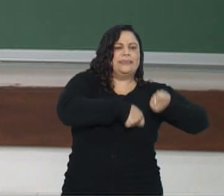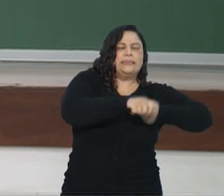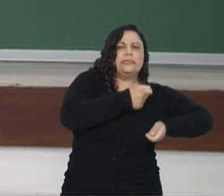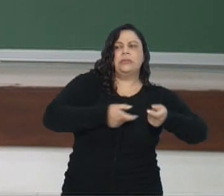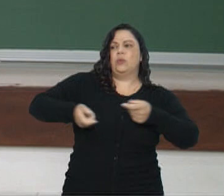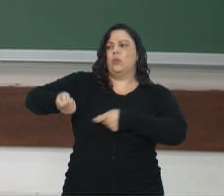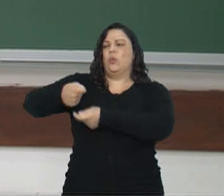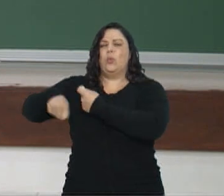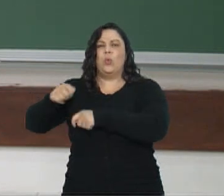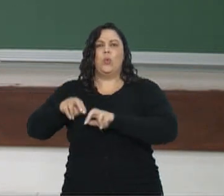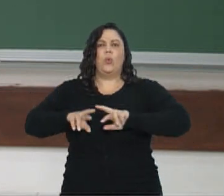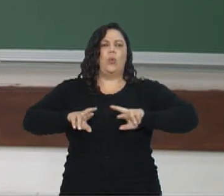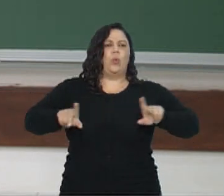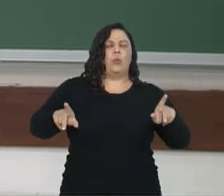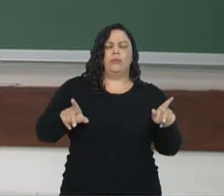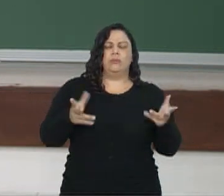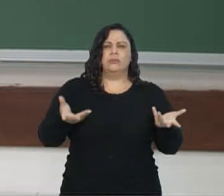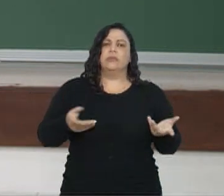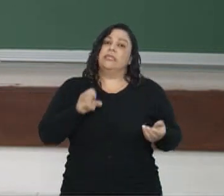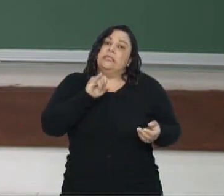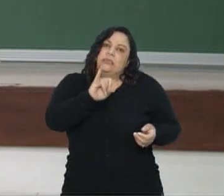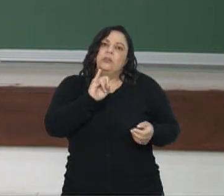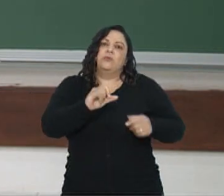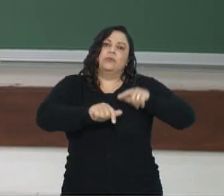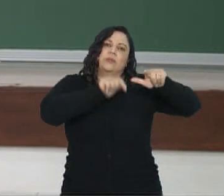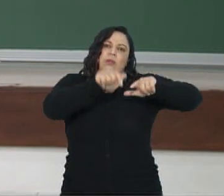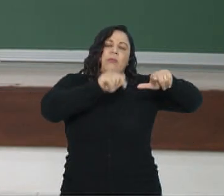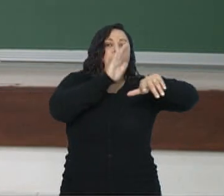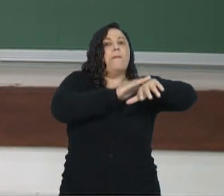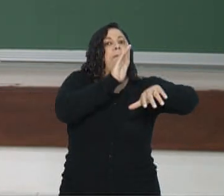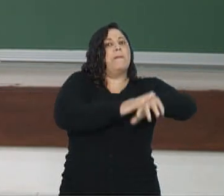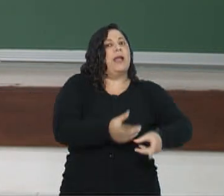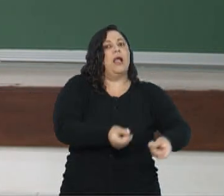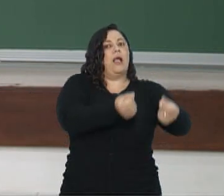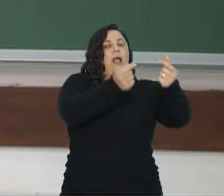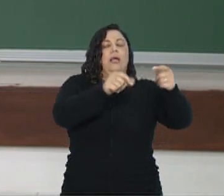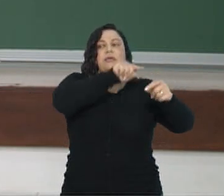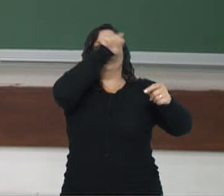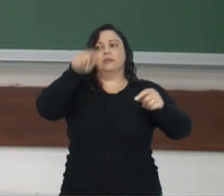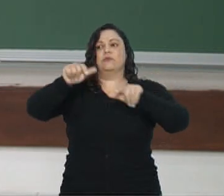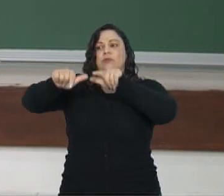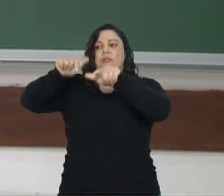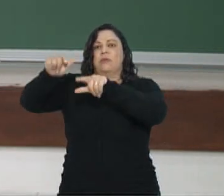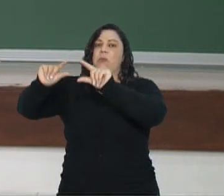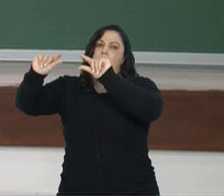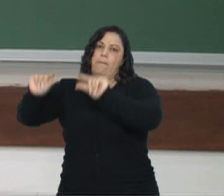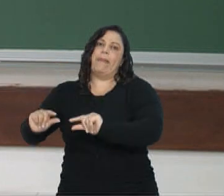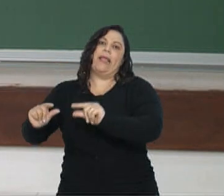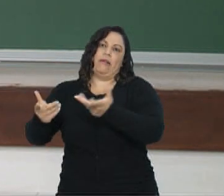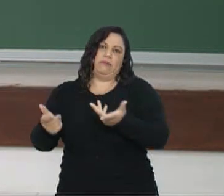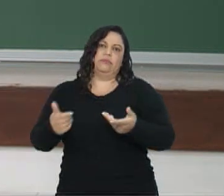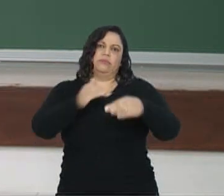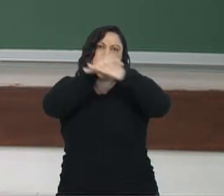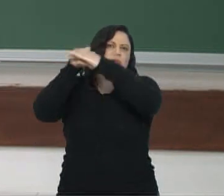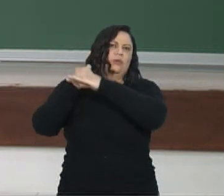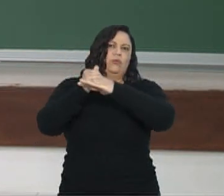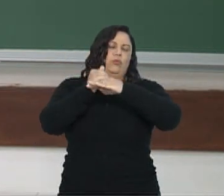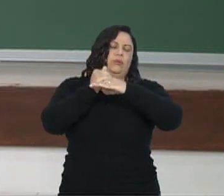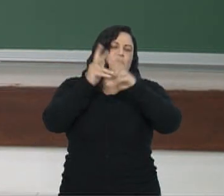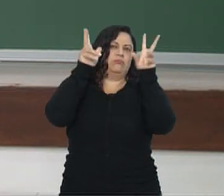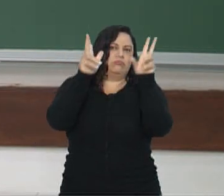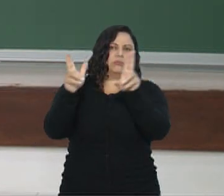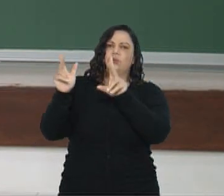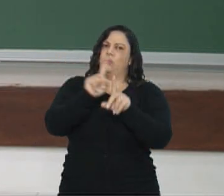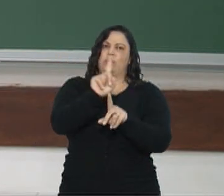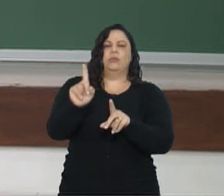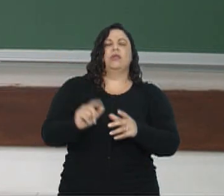Você trabalhou mais, você tem um pouco mais de dinheiro. Você trabalhou menos, você tem um pouco menos. Ele não vai defender que tem que ter uma igualdade total. O que ele era contra é,